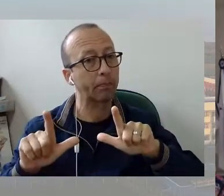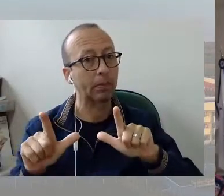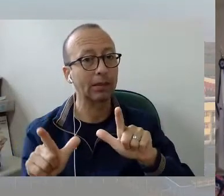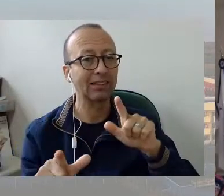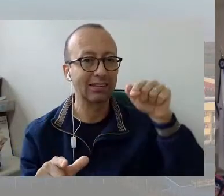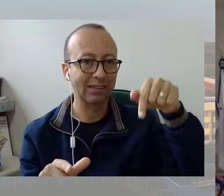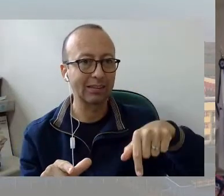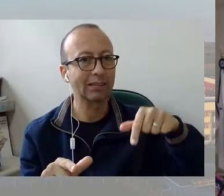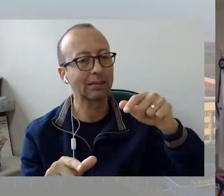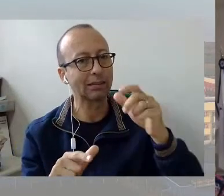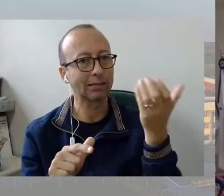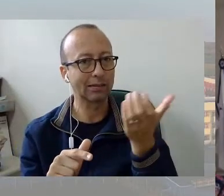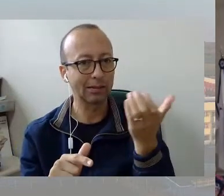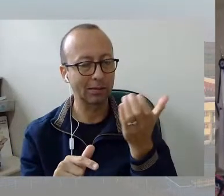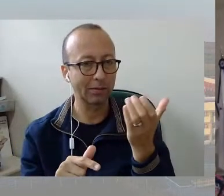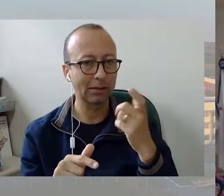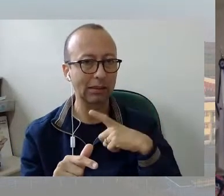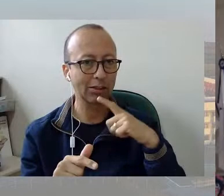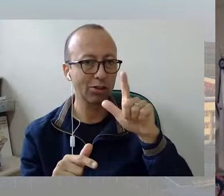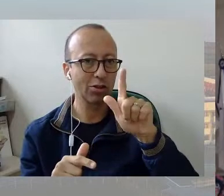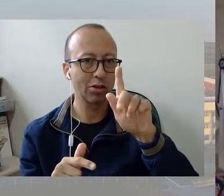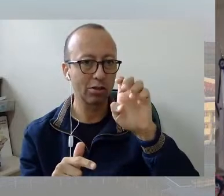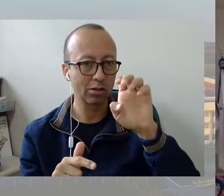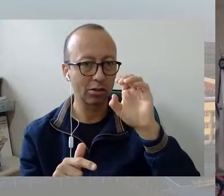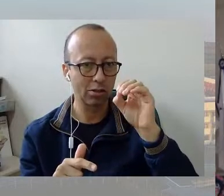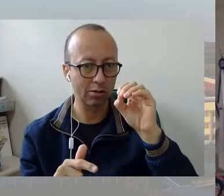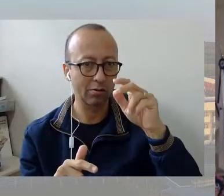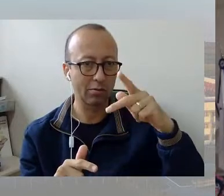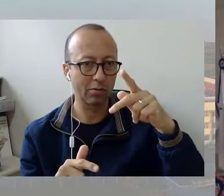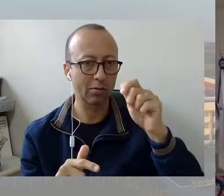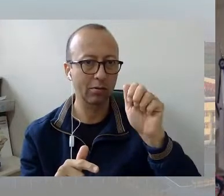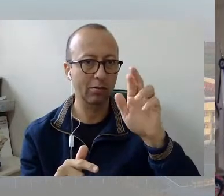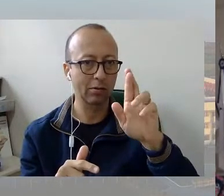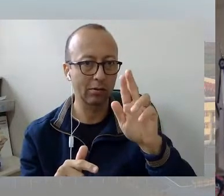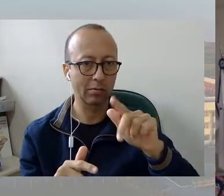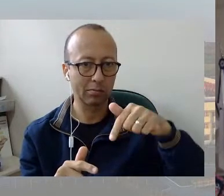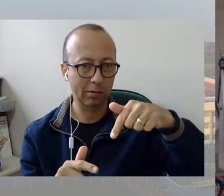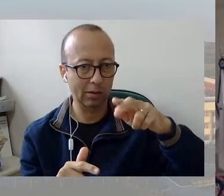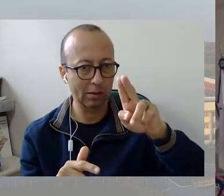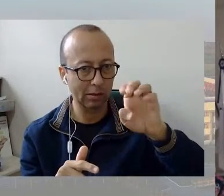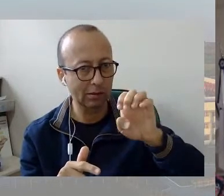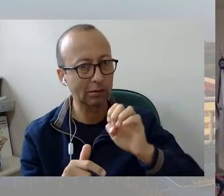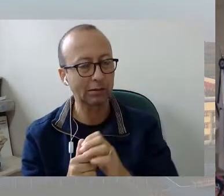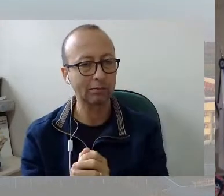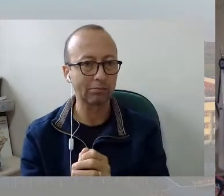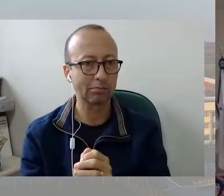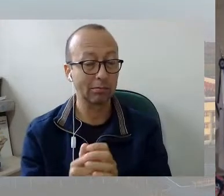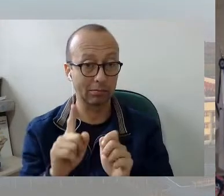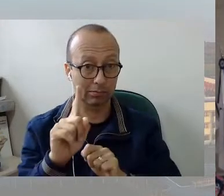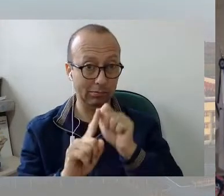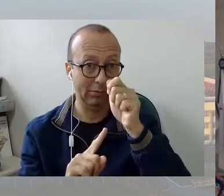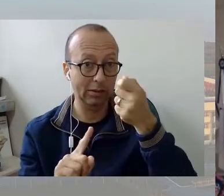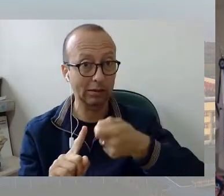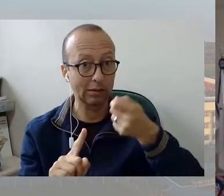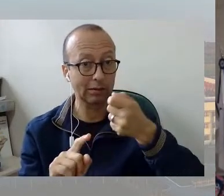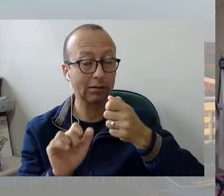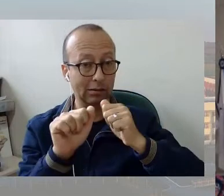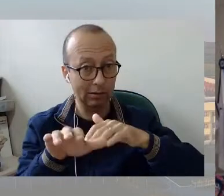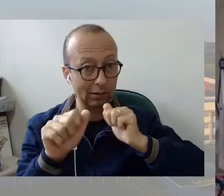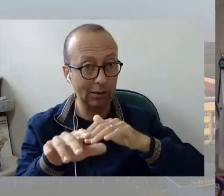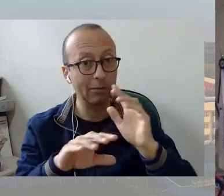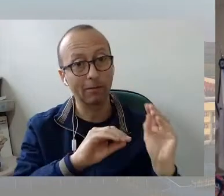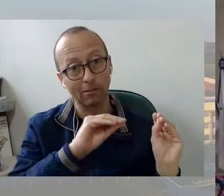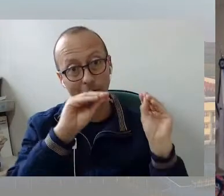do Sul, e esse seria um ponto muito importante, né, em setembro nós estaremos em Marrocos para receber esse título,